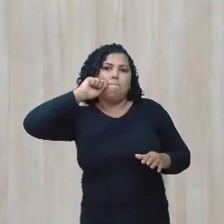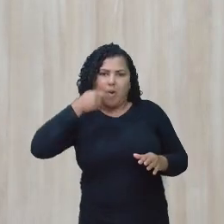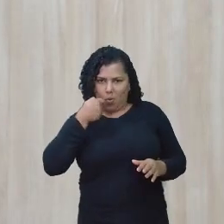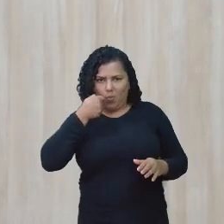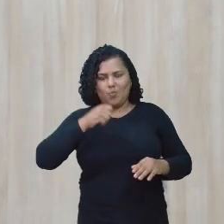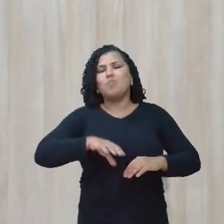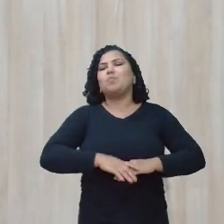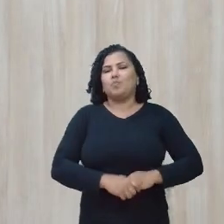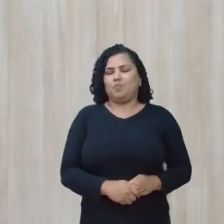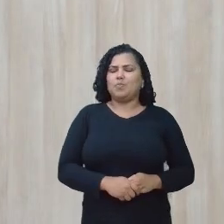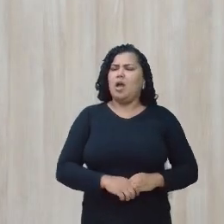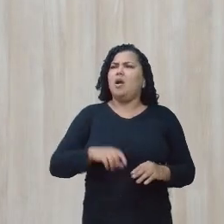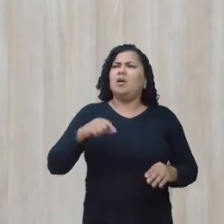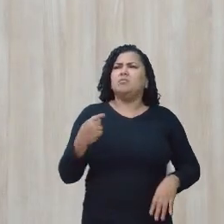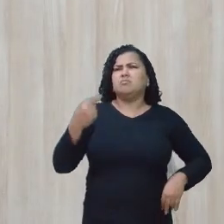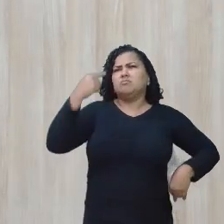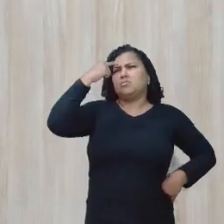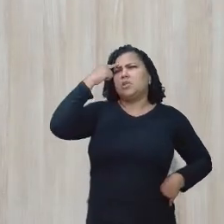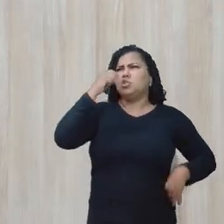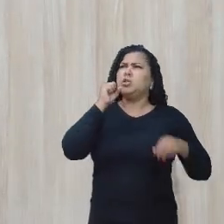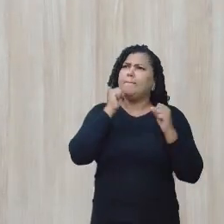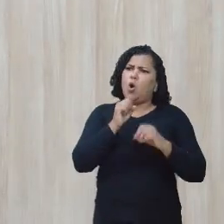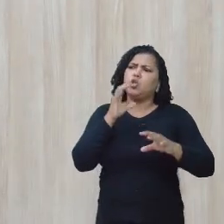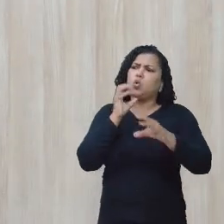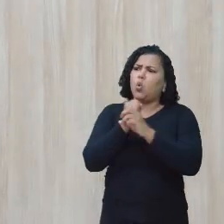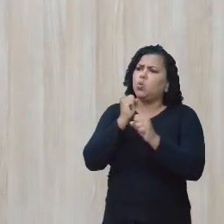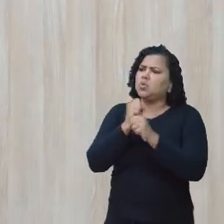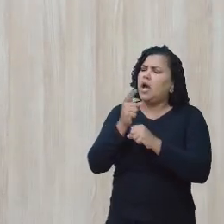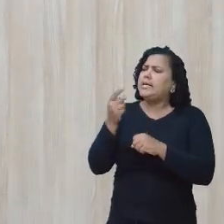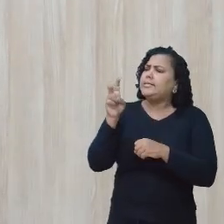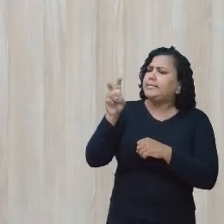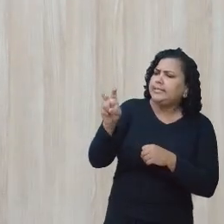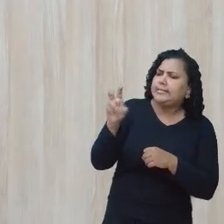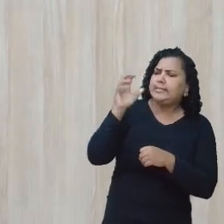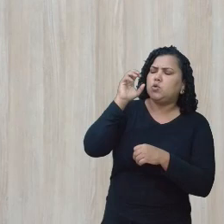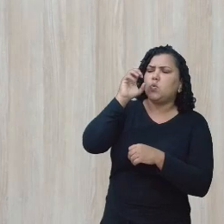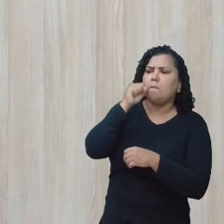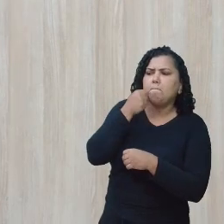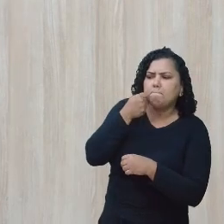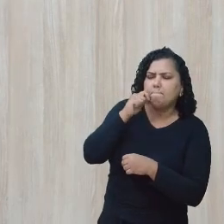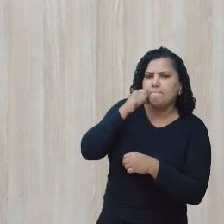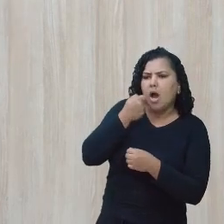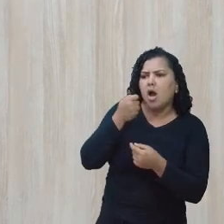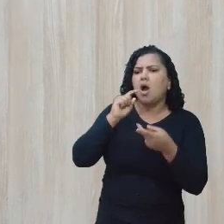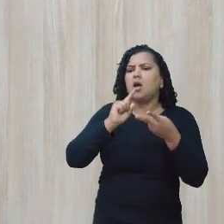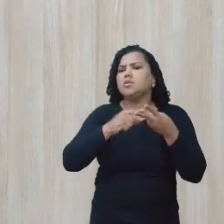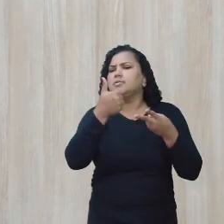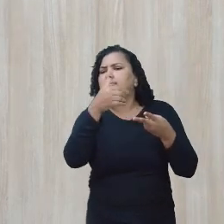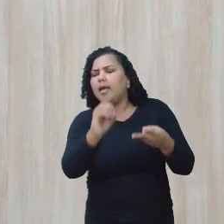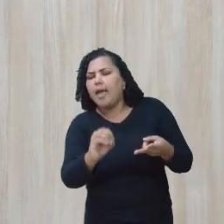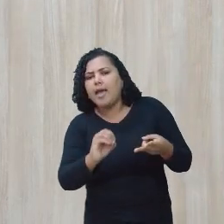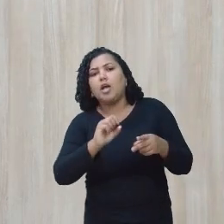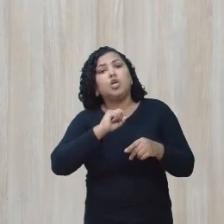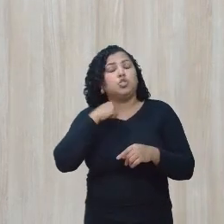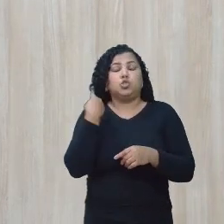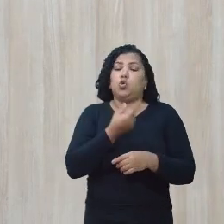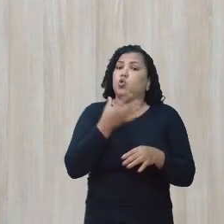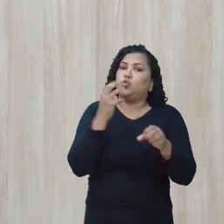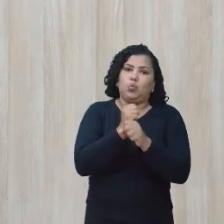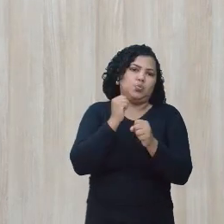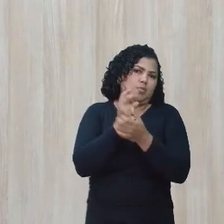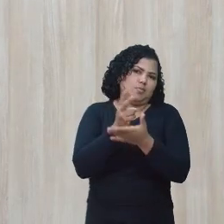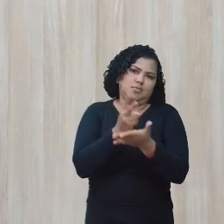nossa cabeça, a gente conta pão. Moça, me dê 5 pães, me dê 10 pães. Nós contamos pão todos os dias,